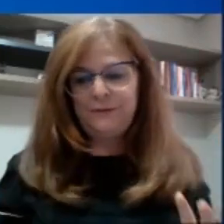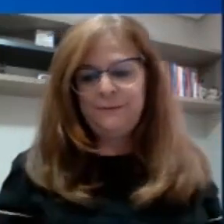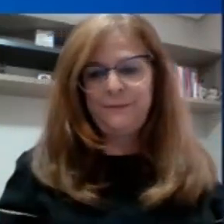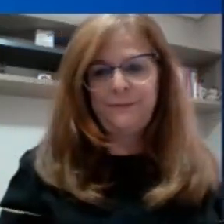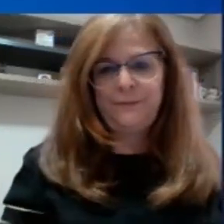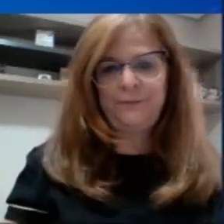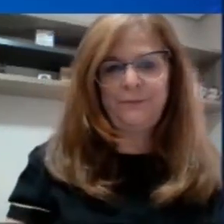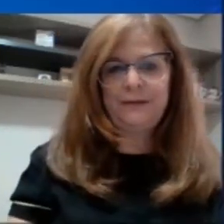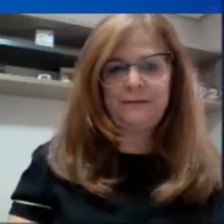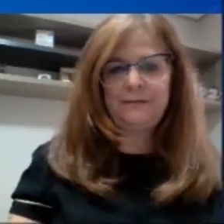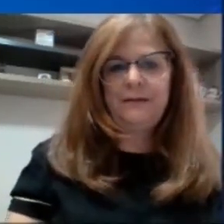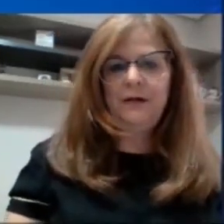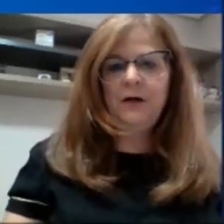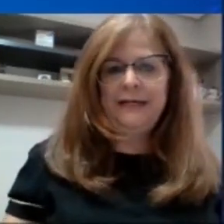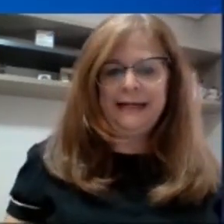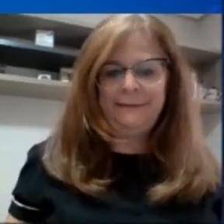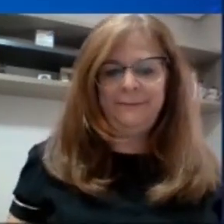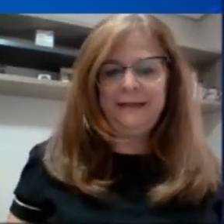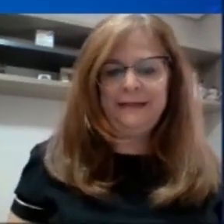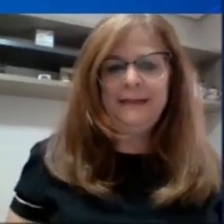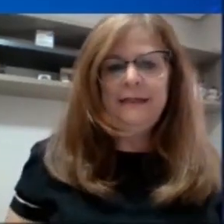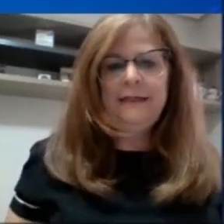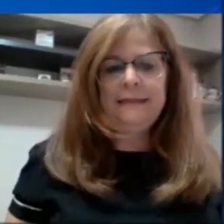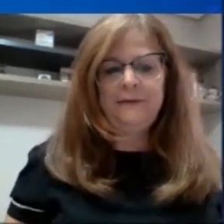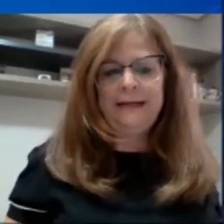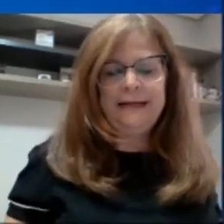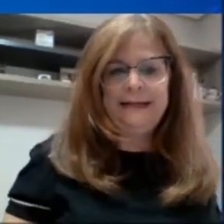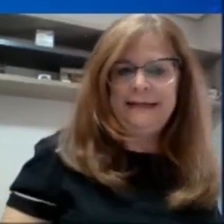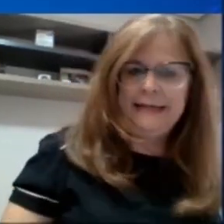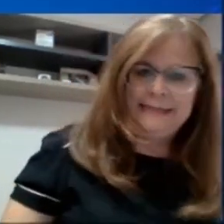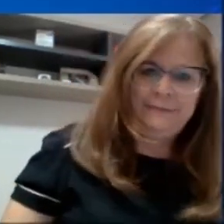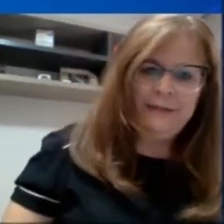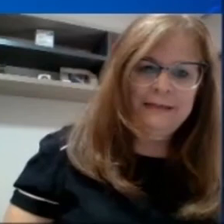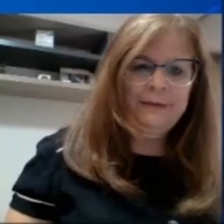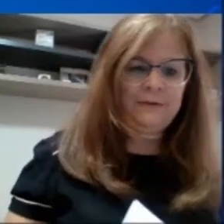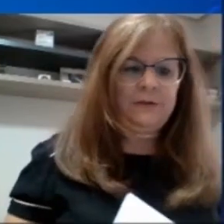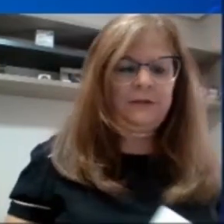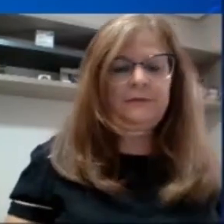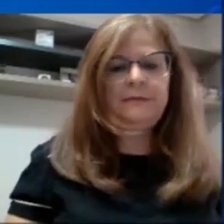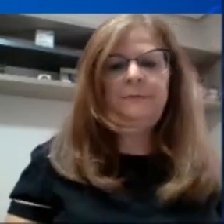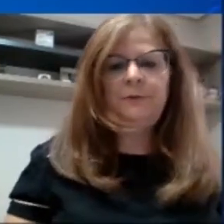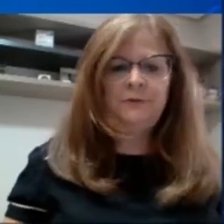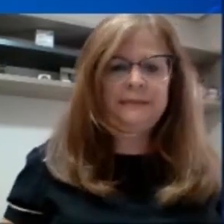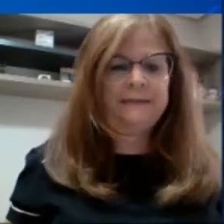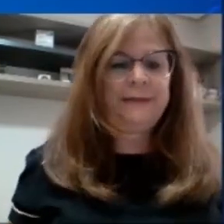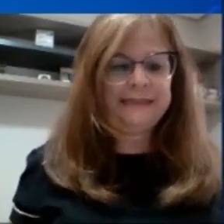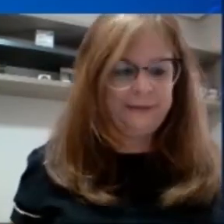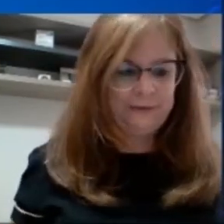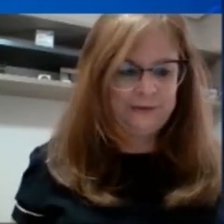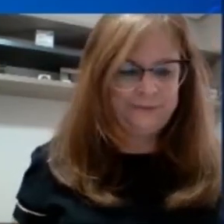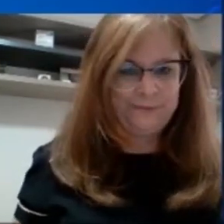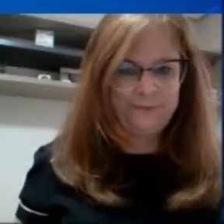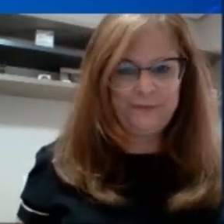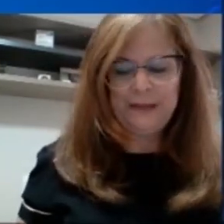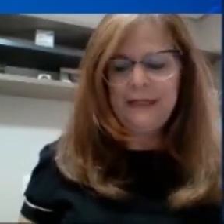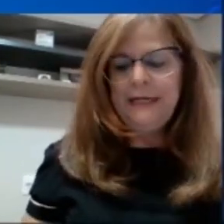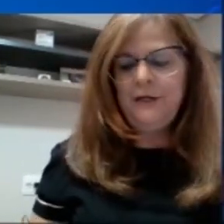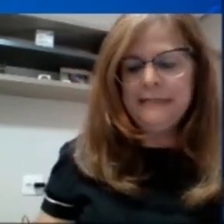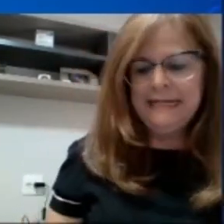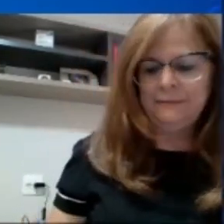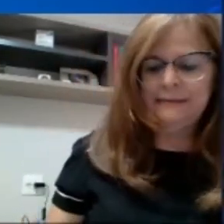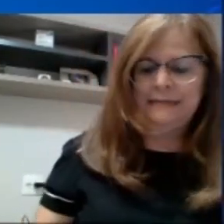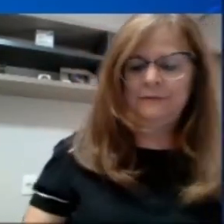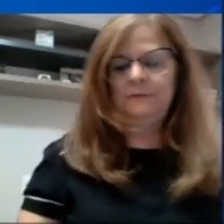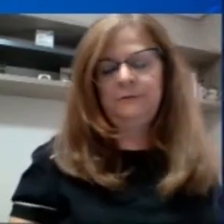mãos. Olha lá, né? Então, ela é recebida pelos olhos e produzida pelas mãos. E